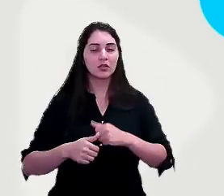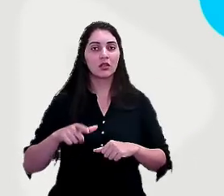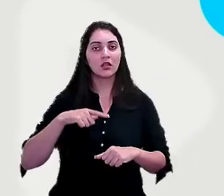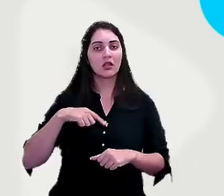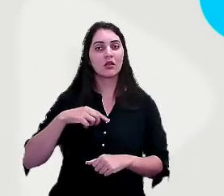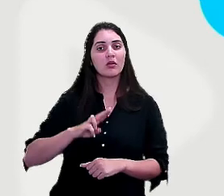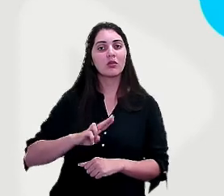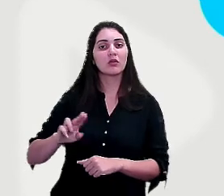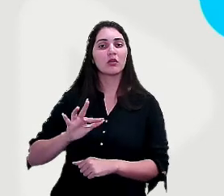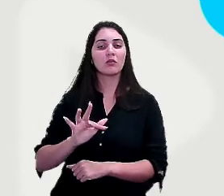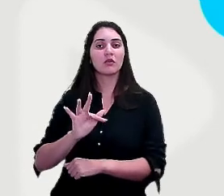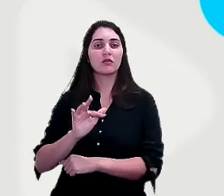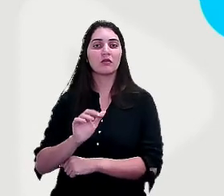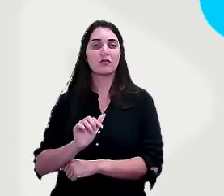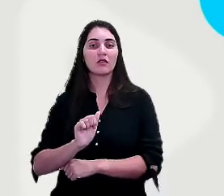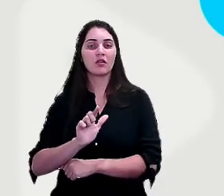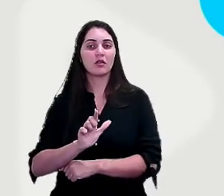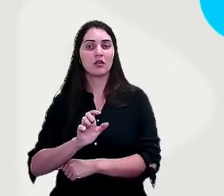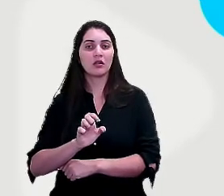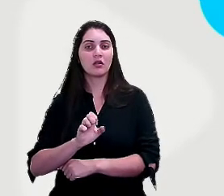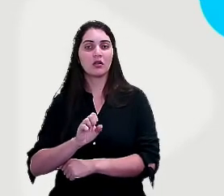de falésia.